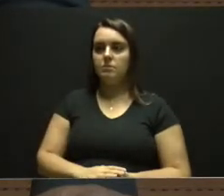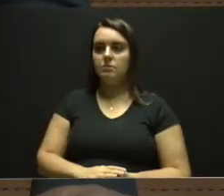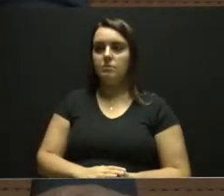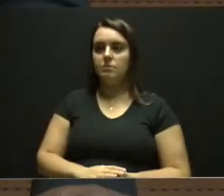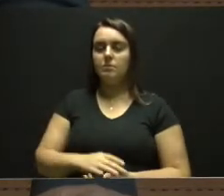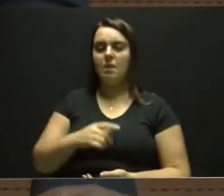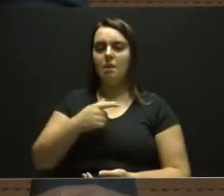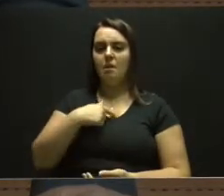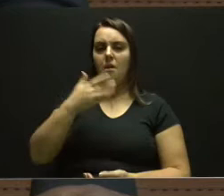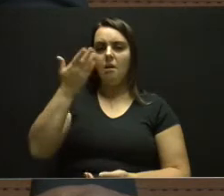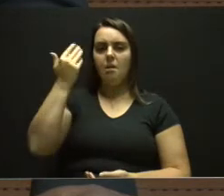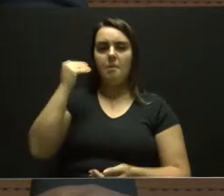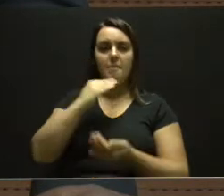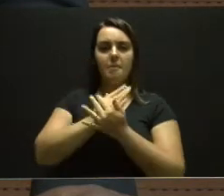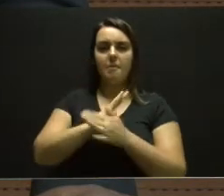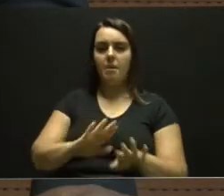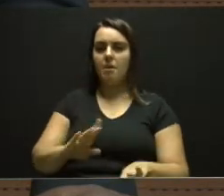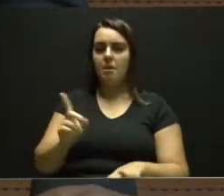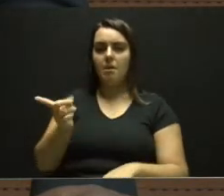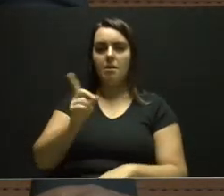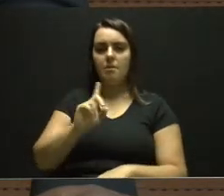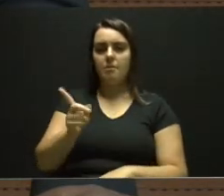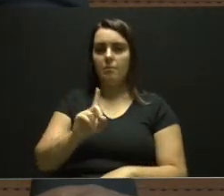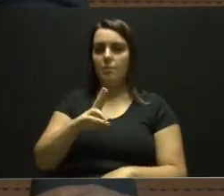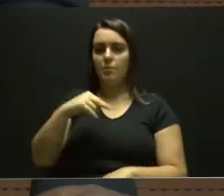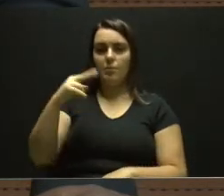marcial mas ela nunca deixou